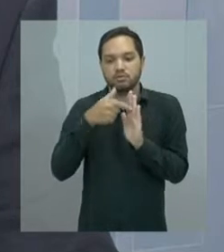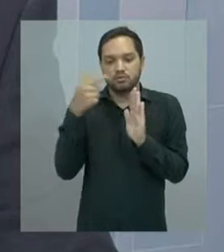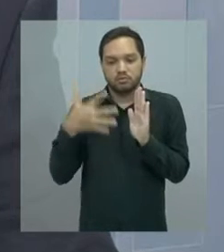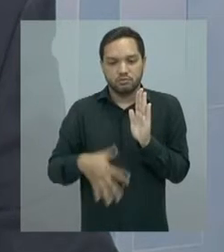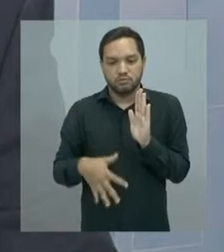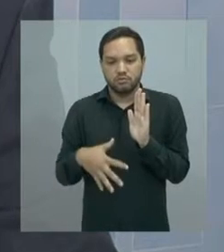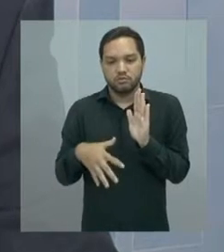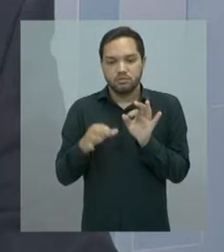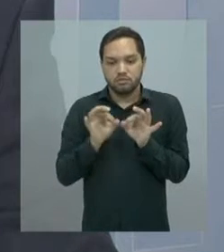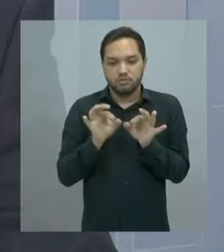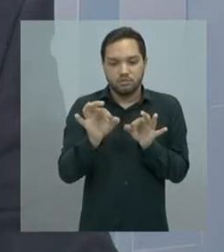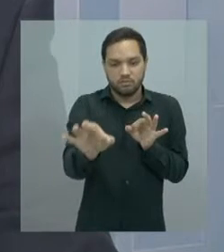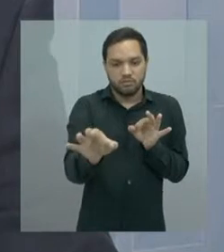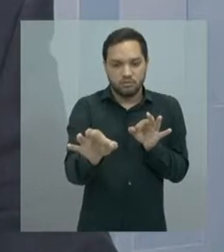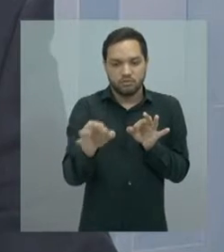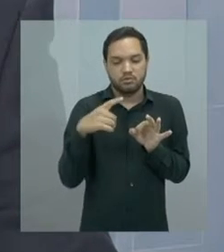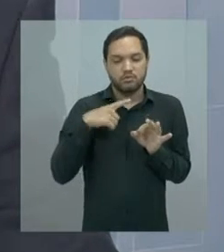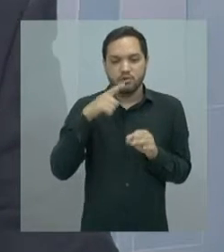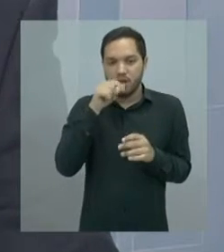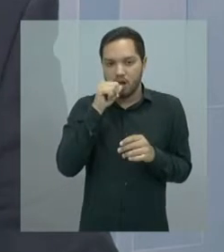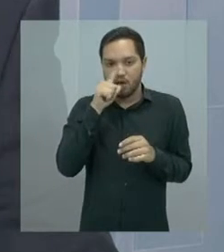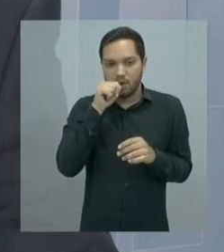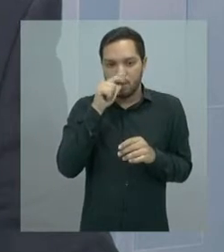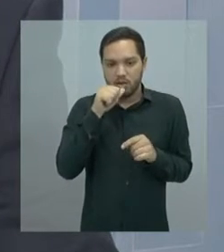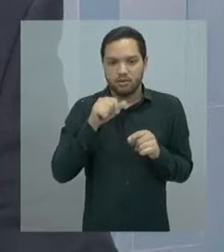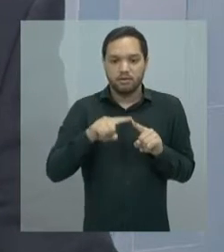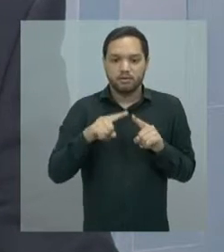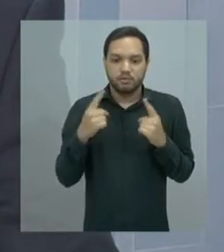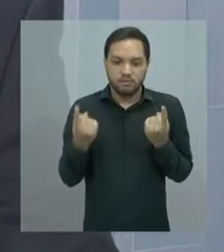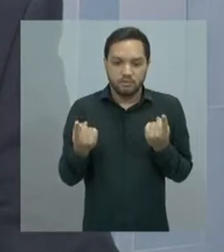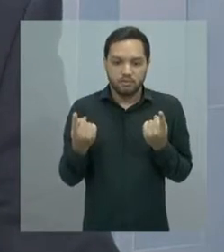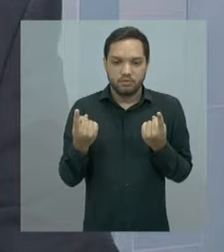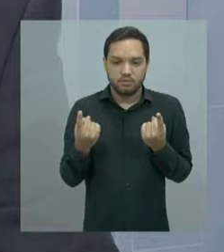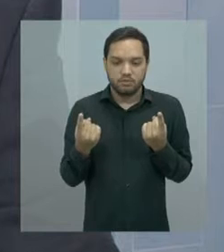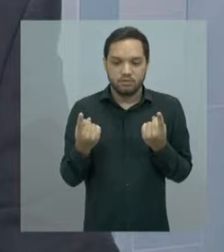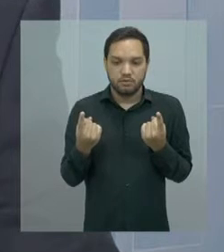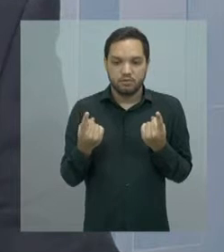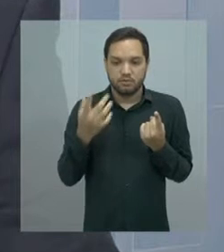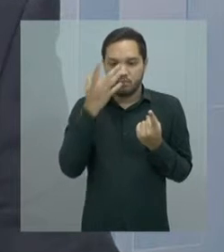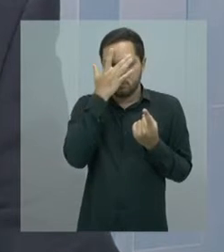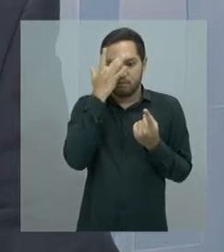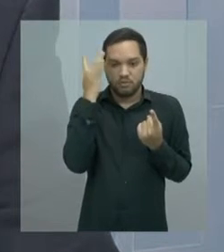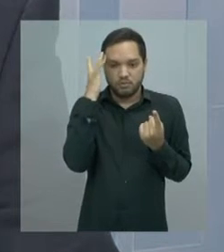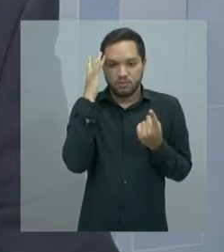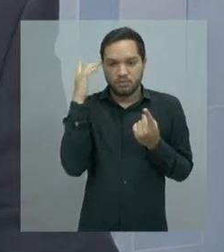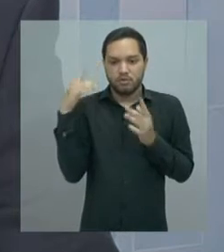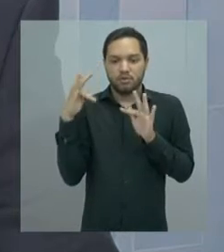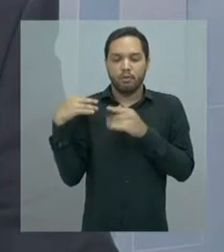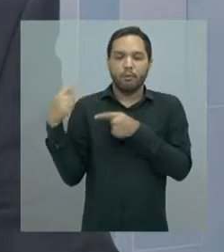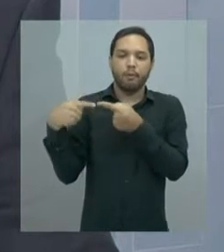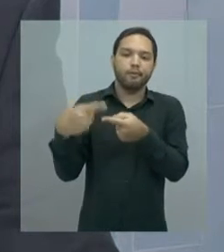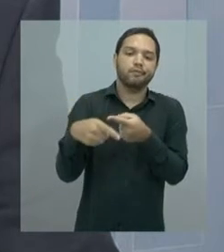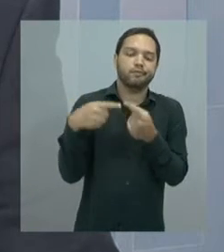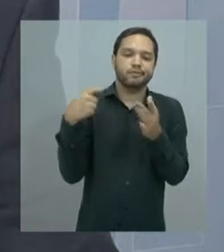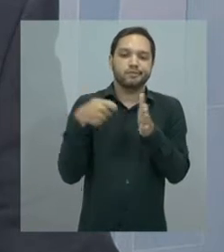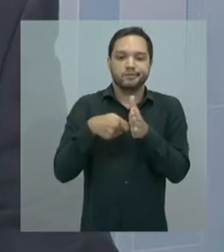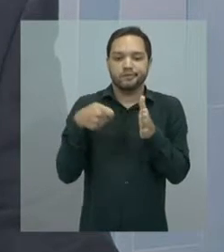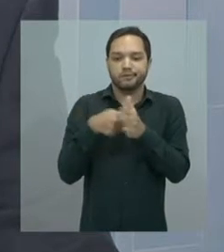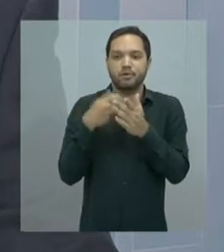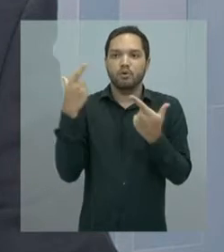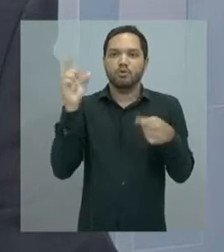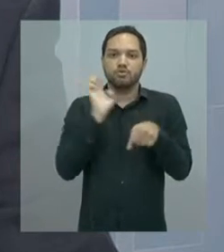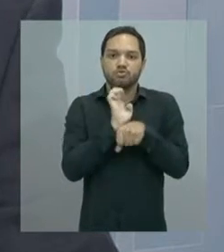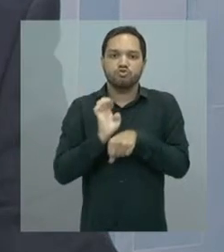de altimetria e drenagem, mas esse critério foi contestado pelas capitanias hereditárias, certo? Dos outros